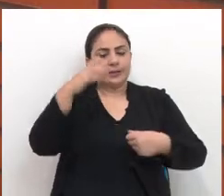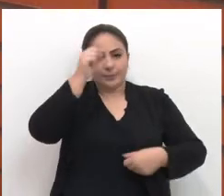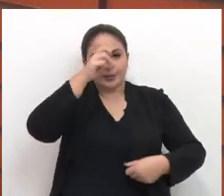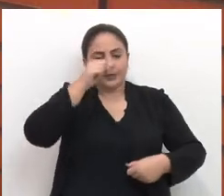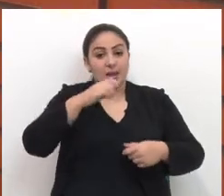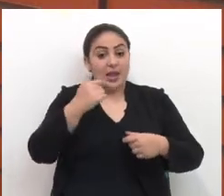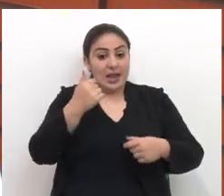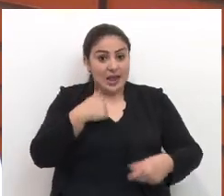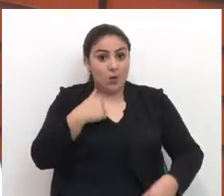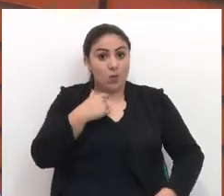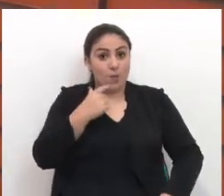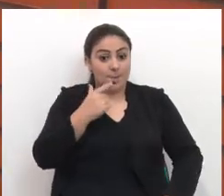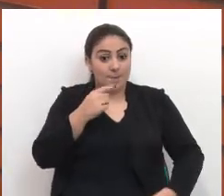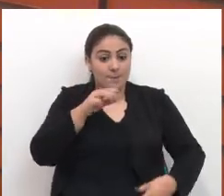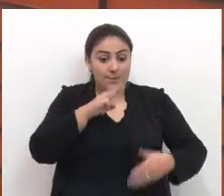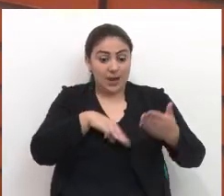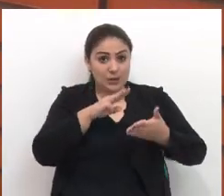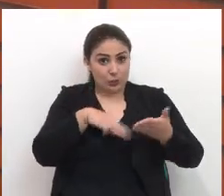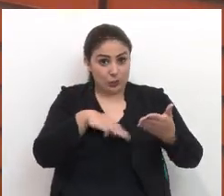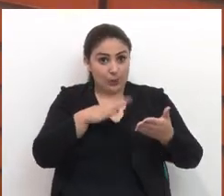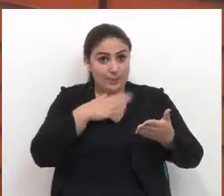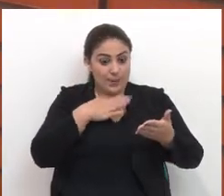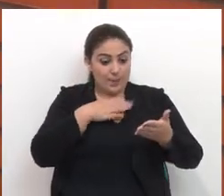a aprender. Eu tinha um método